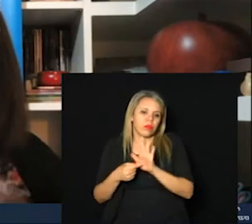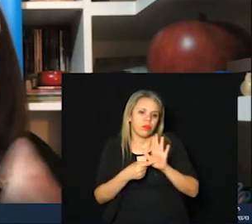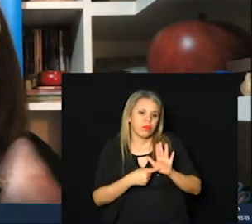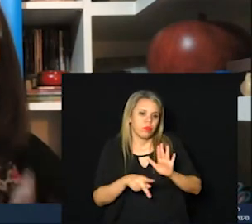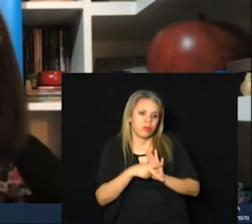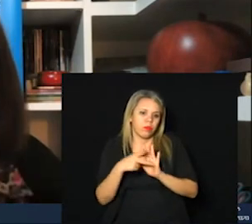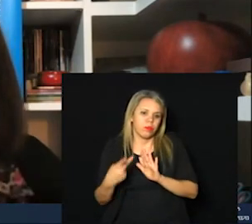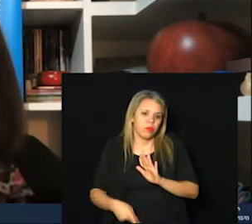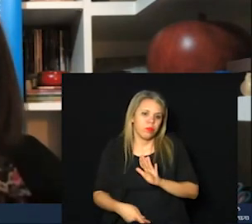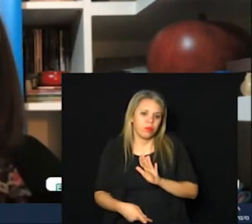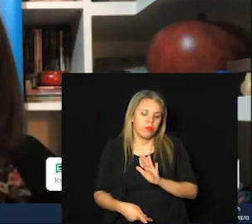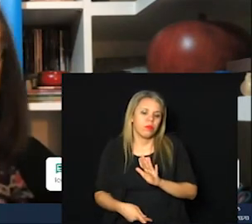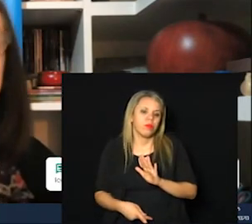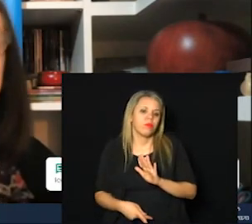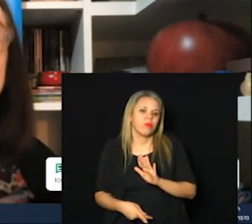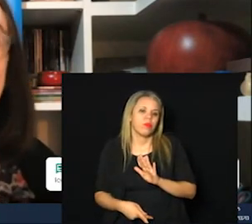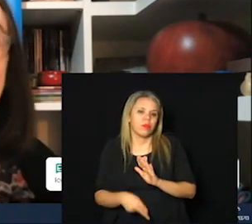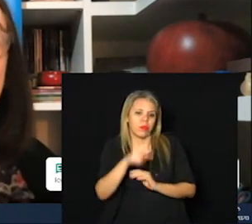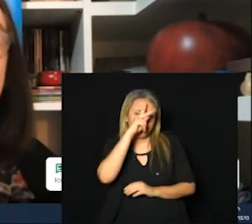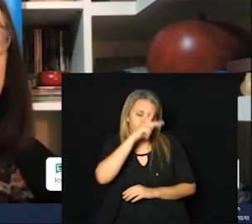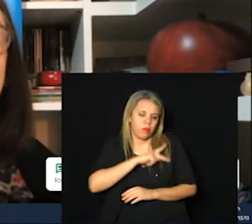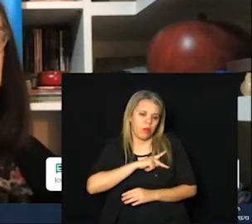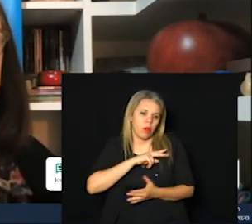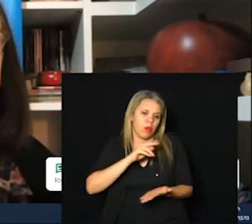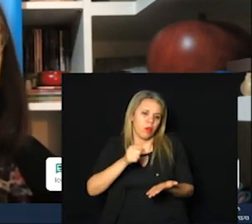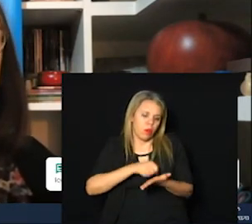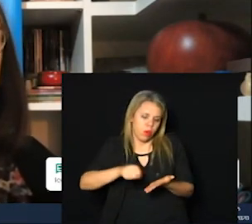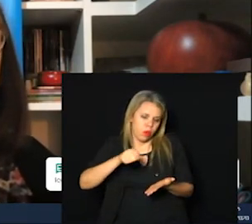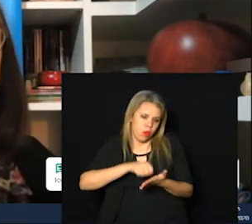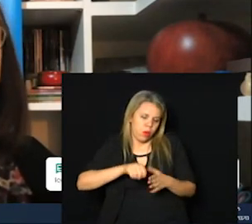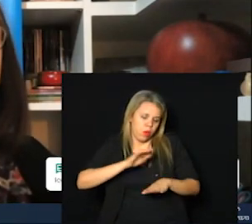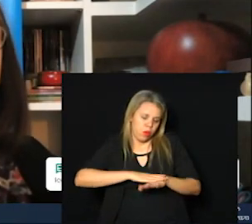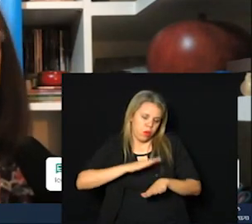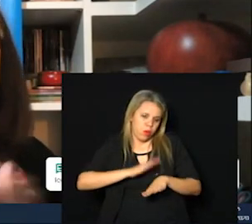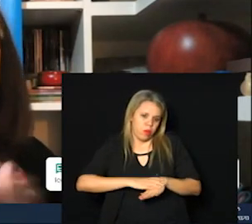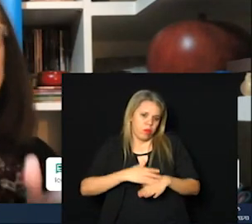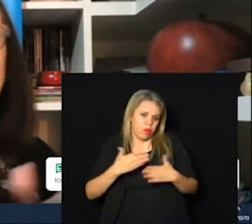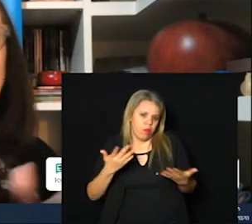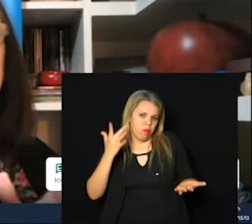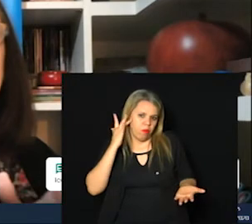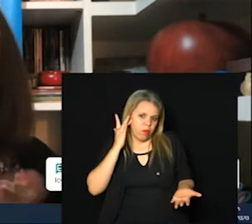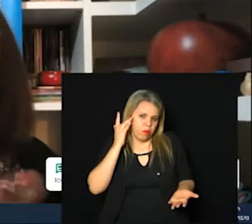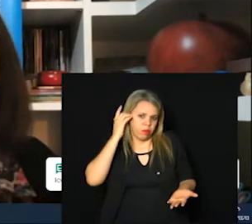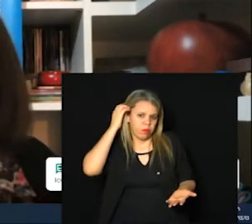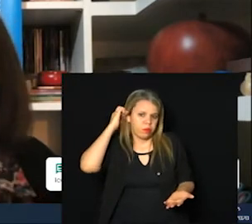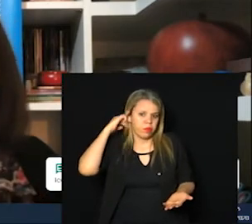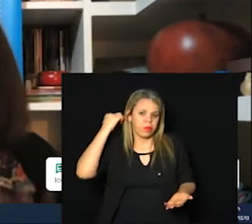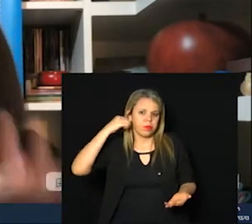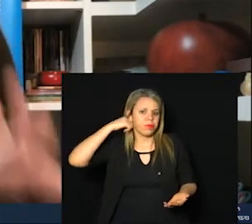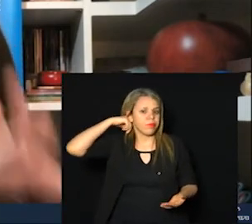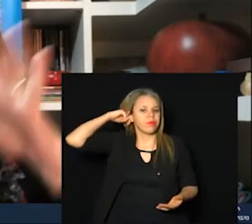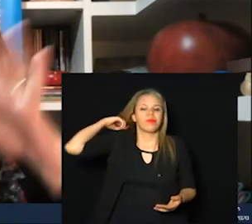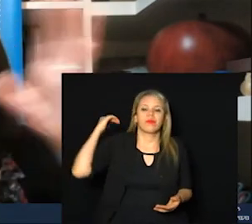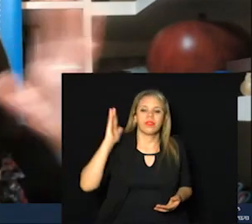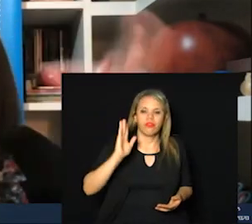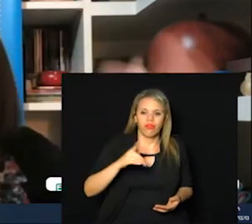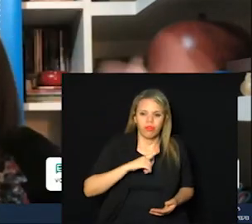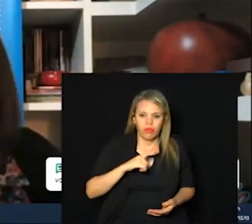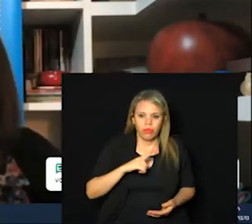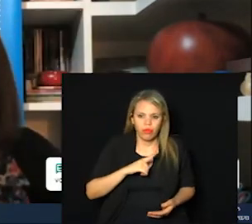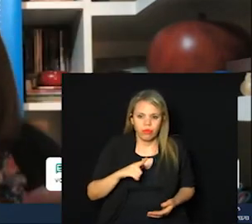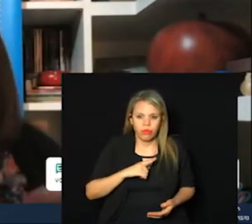própria correspondência, né? Então, eu acho que eu já tinha